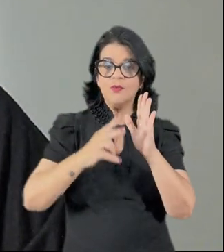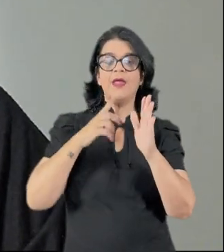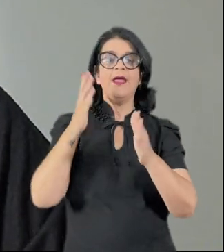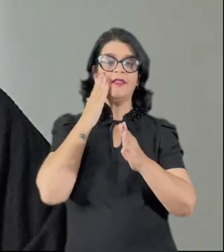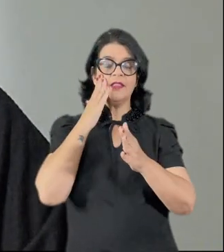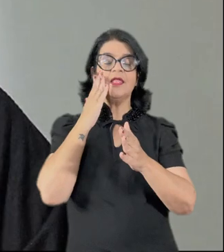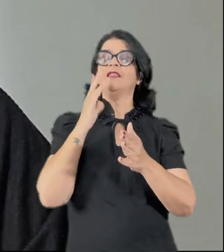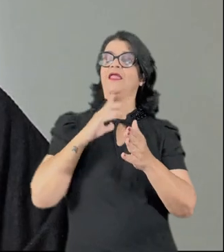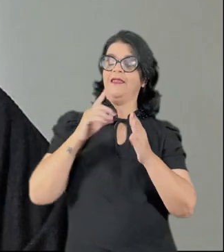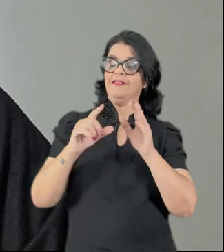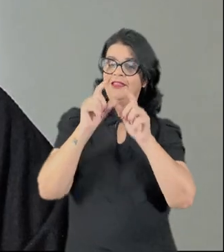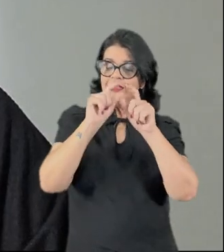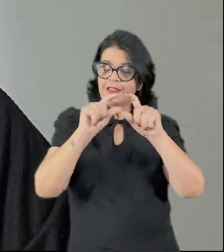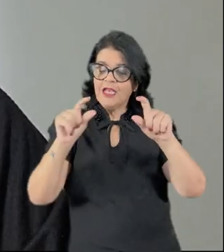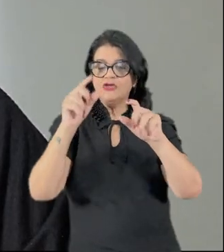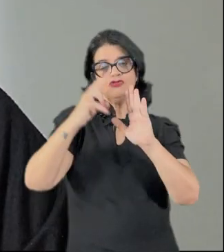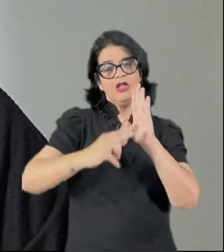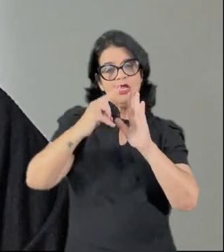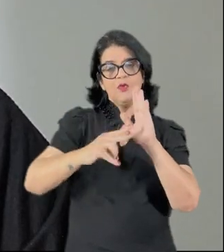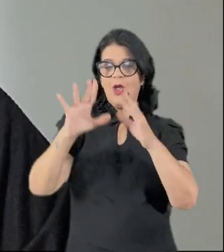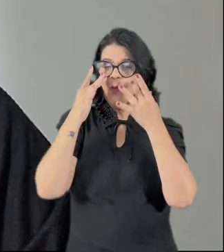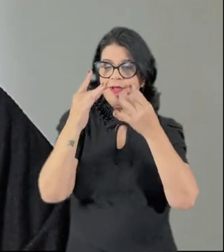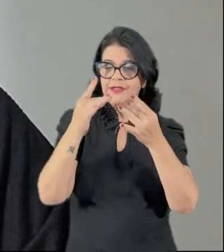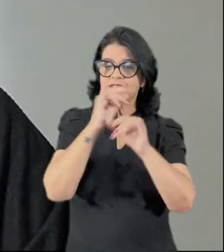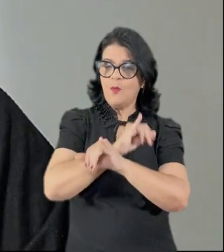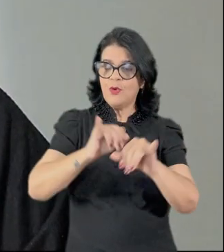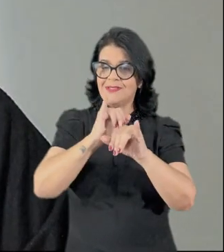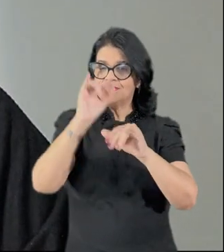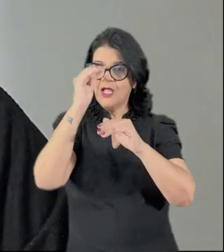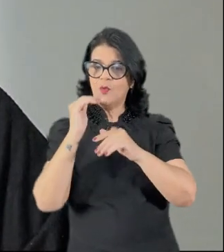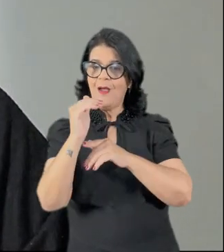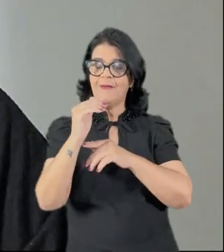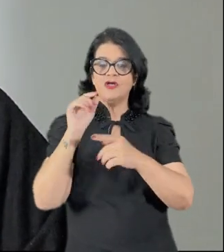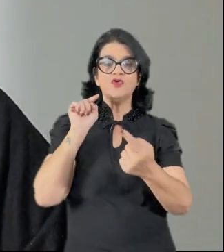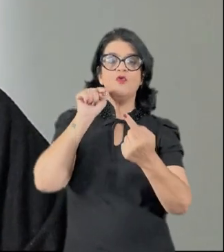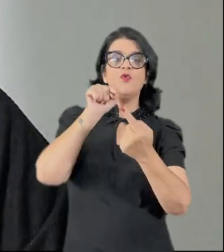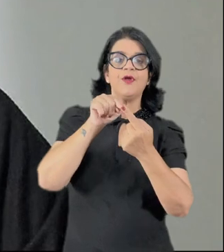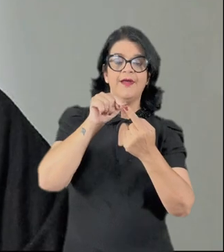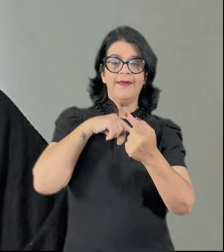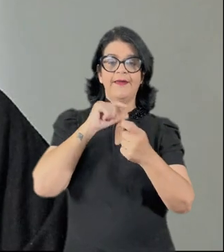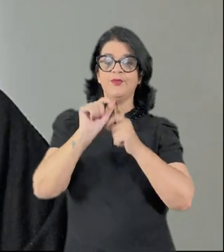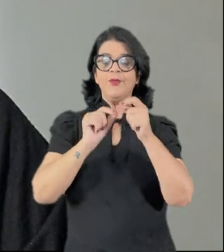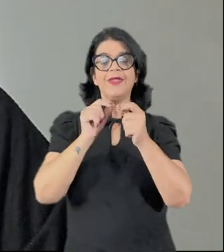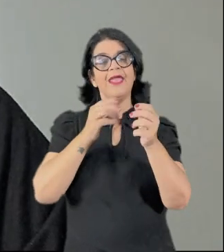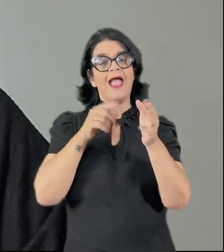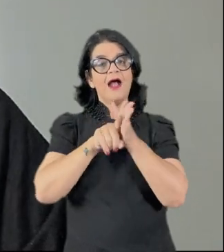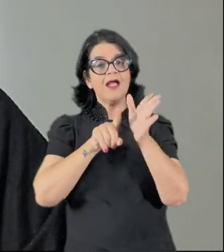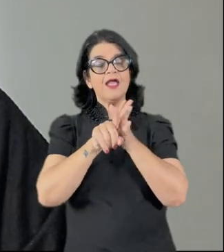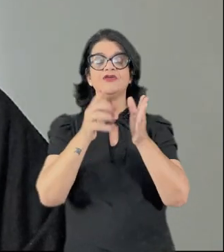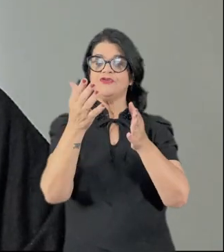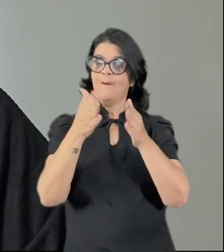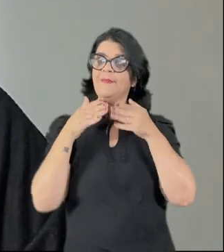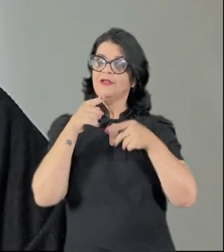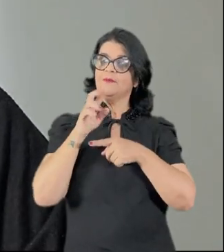interpretação desse breve trecho com atenção para o enunciado que vem logo abaixo focando no que pede questão um toque